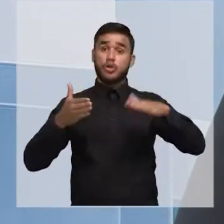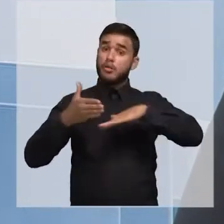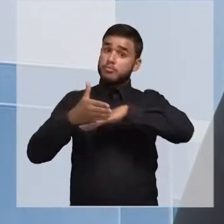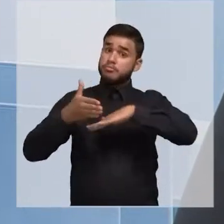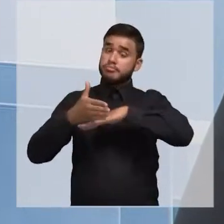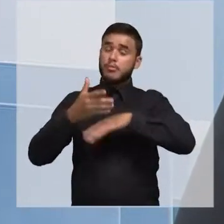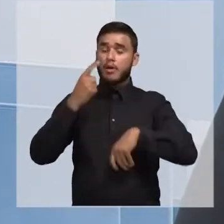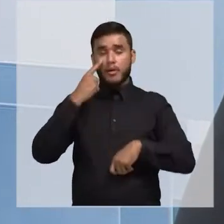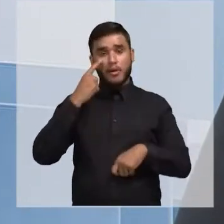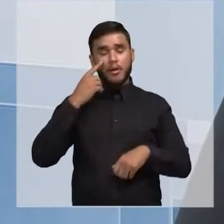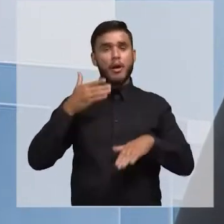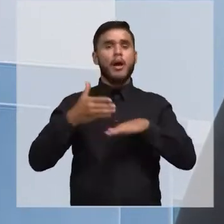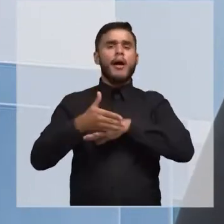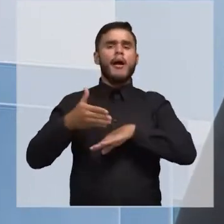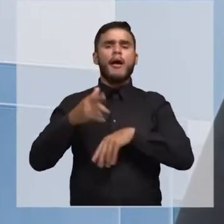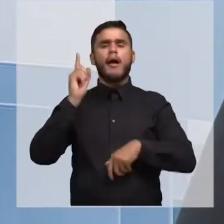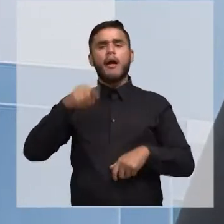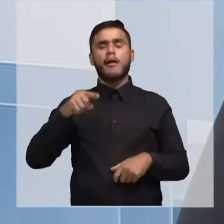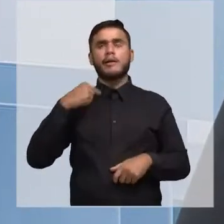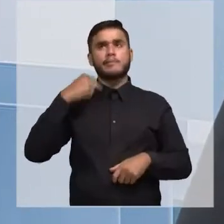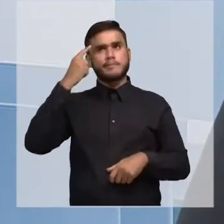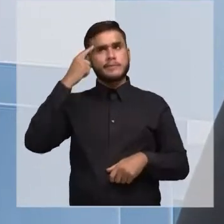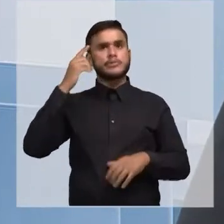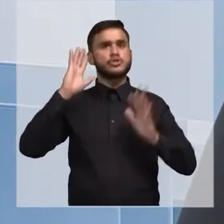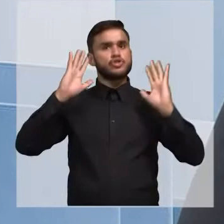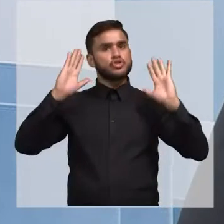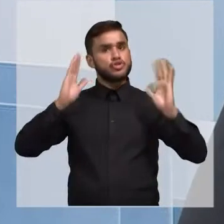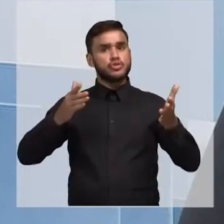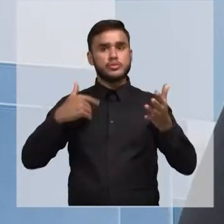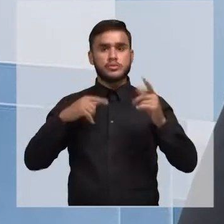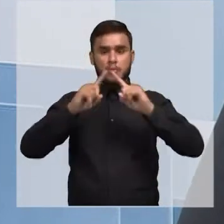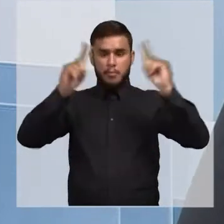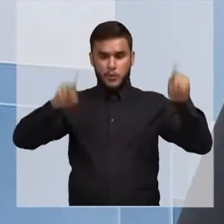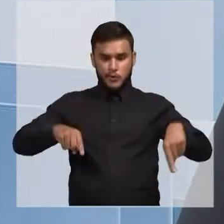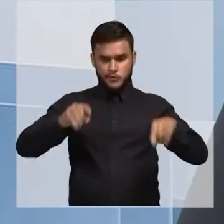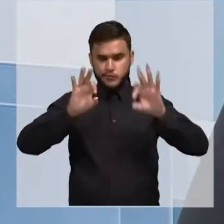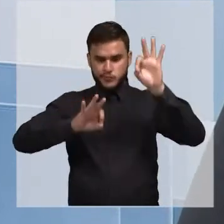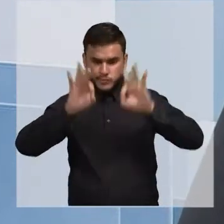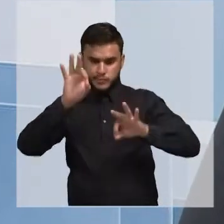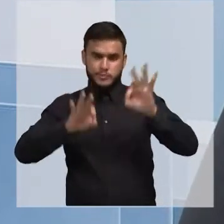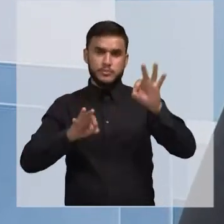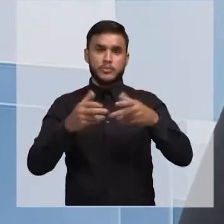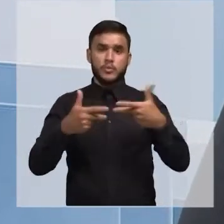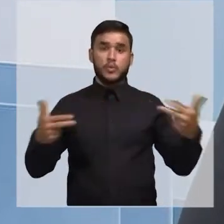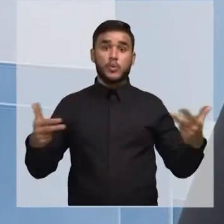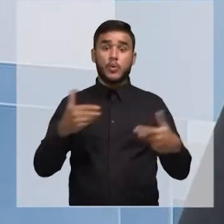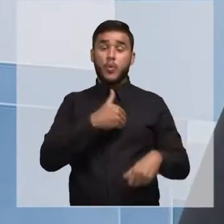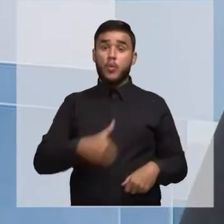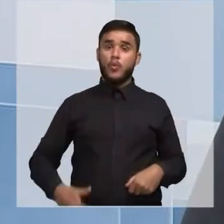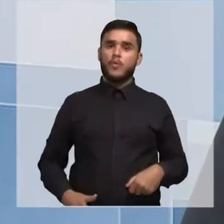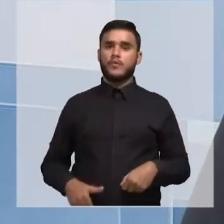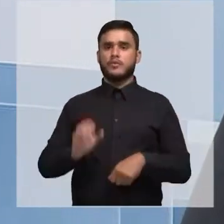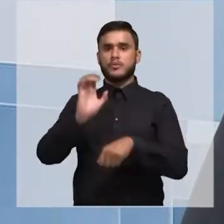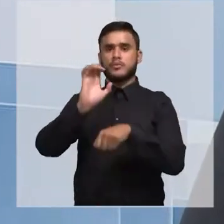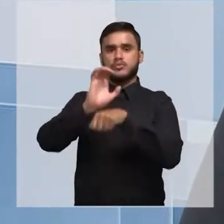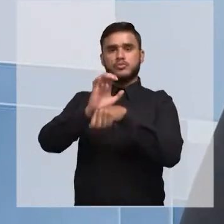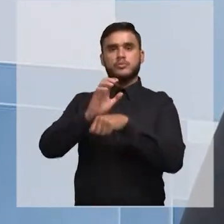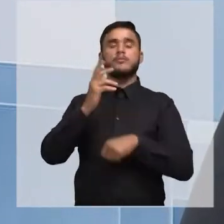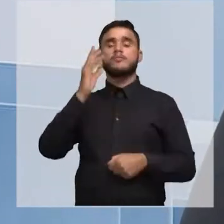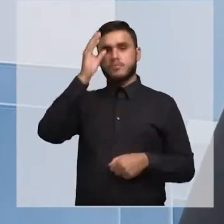inclusive, na questão ideológica partidária de projeto de Estado, com o governador Camilo, e de hora para